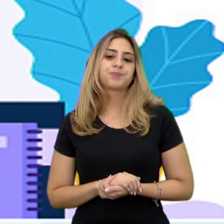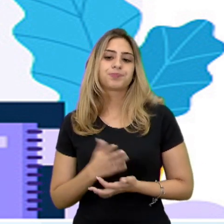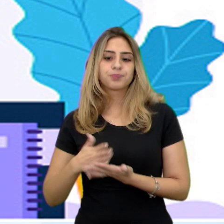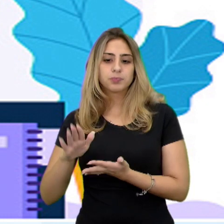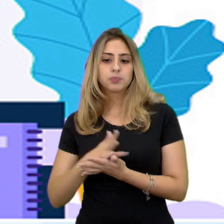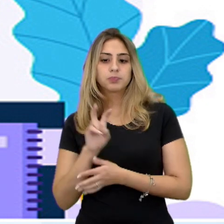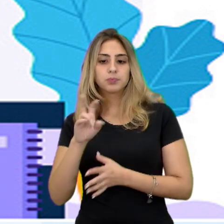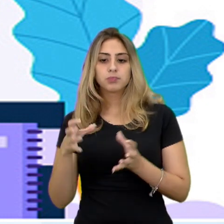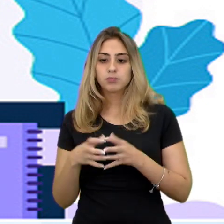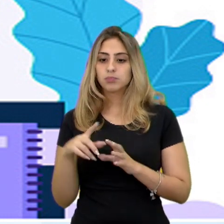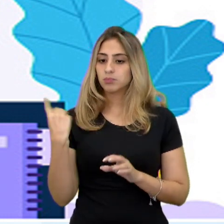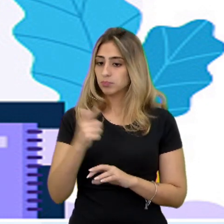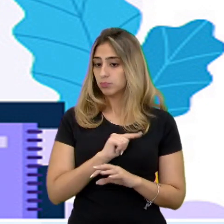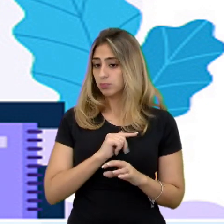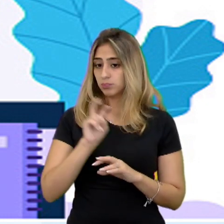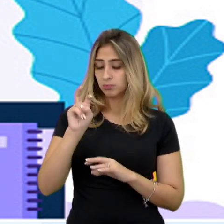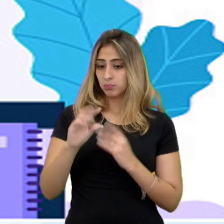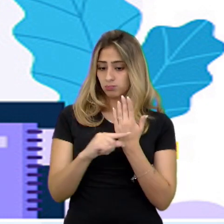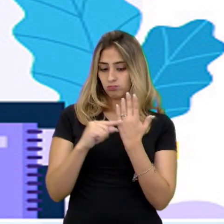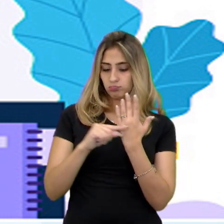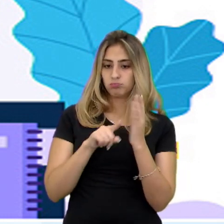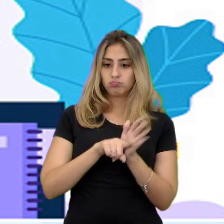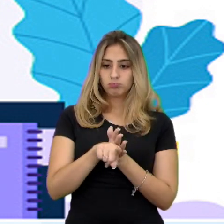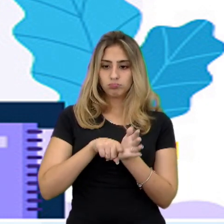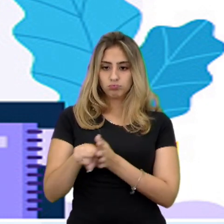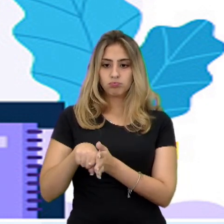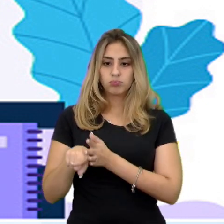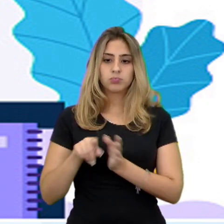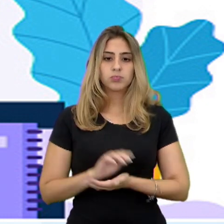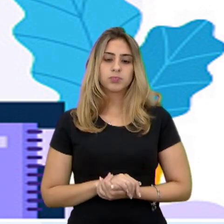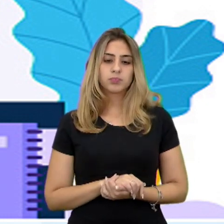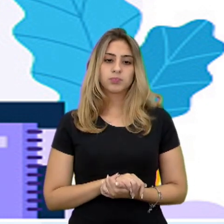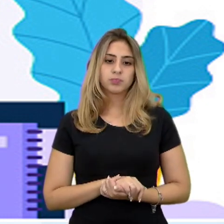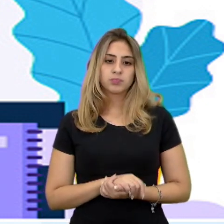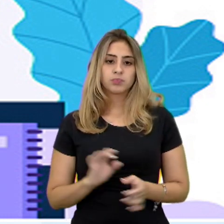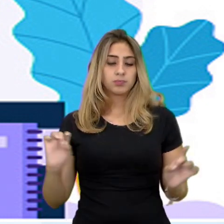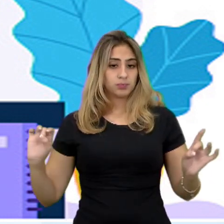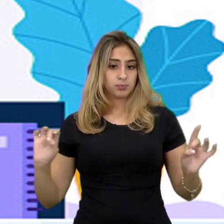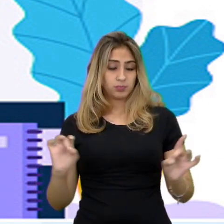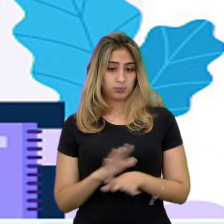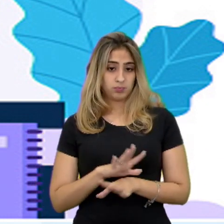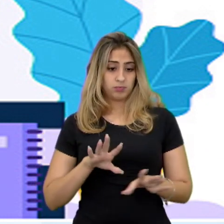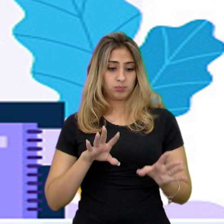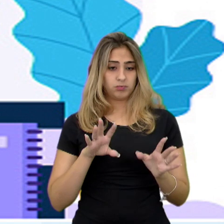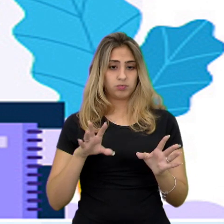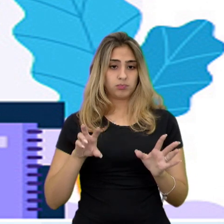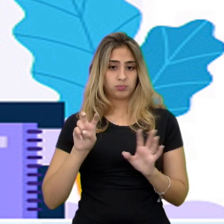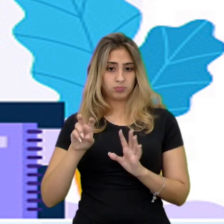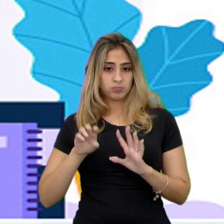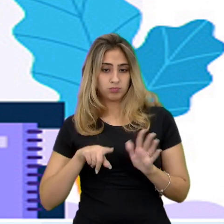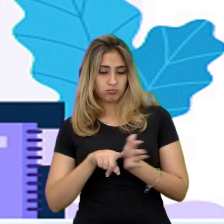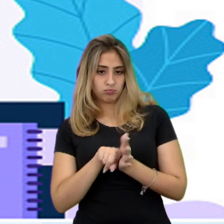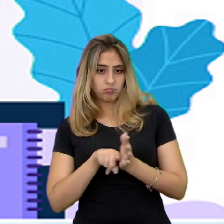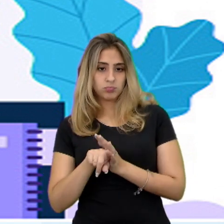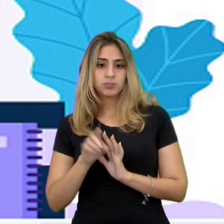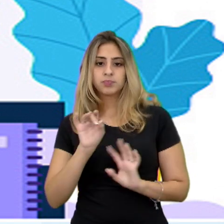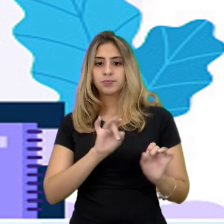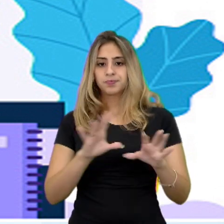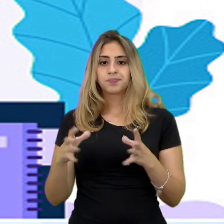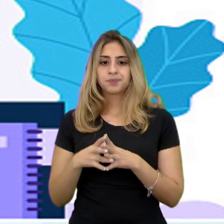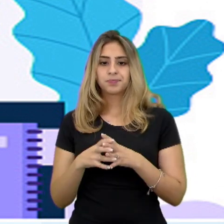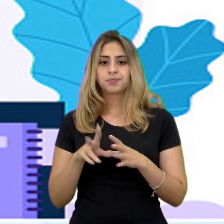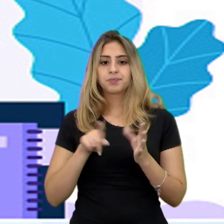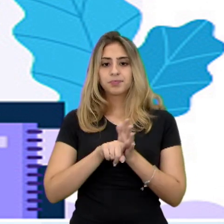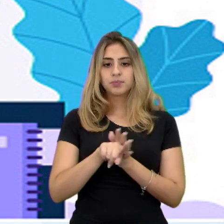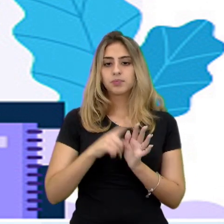a gente vai ter 5 autores para pesquisar. Exatamente. Então, formaram 5 grupos, cada